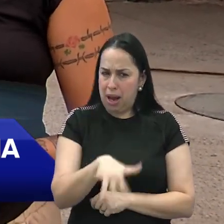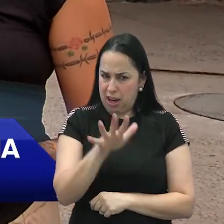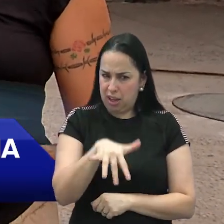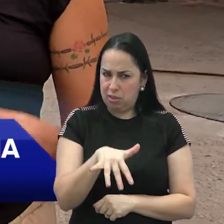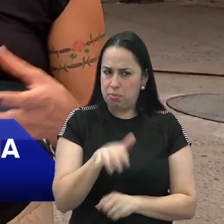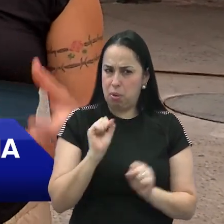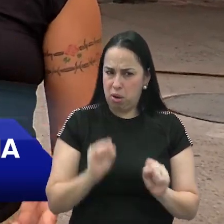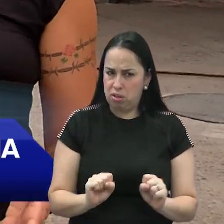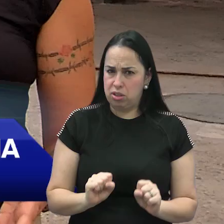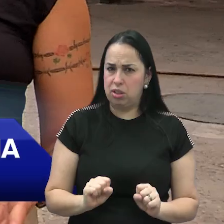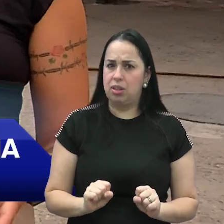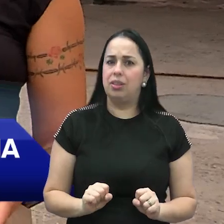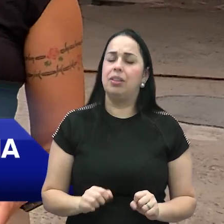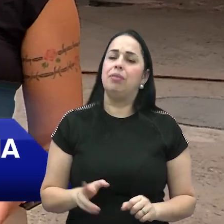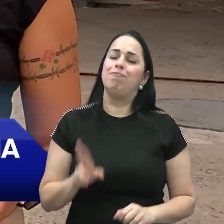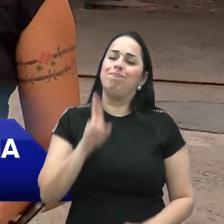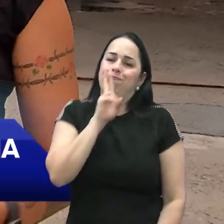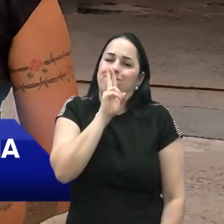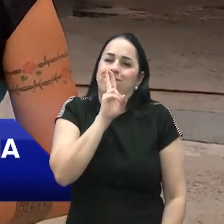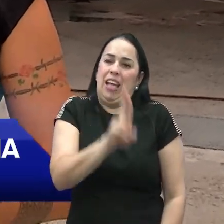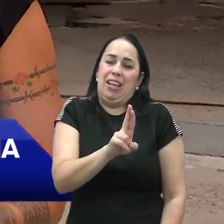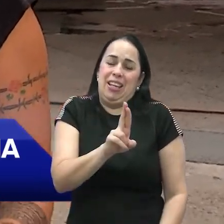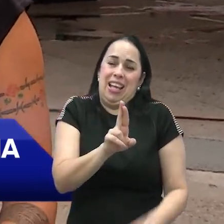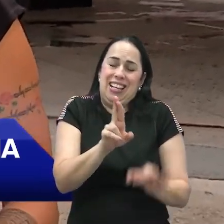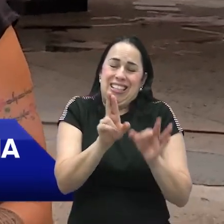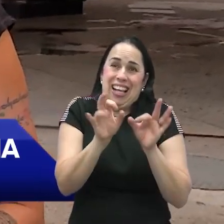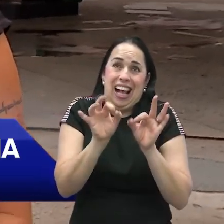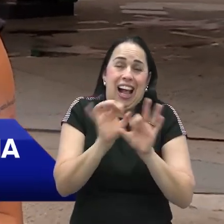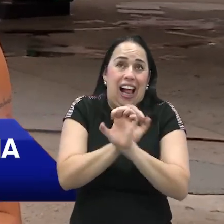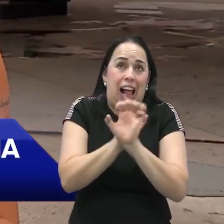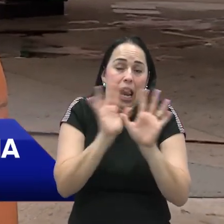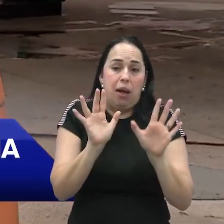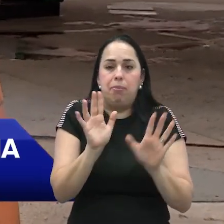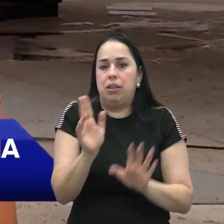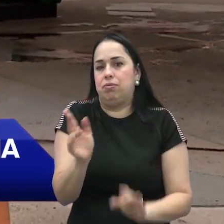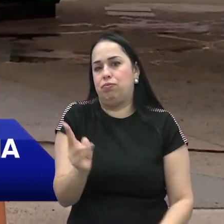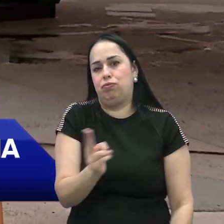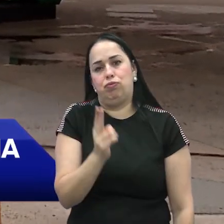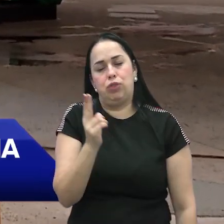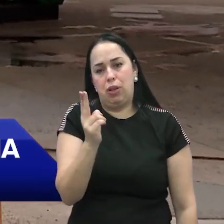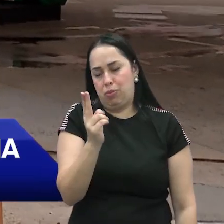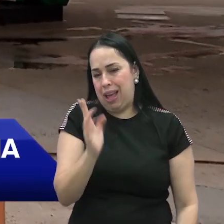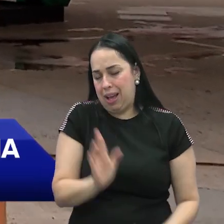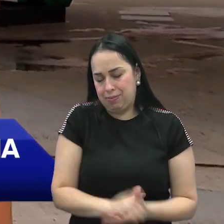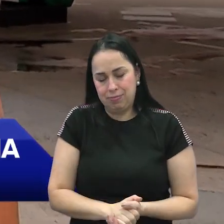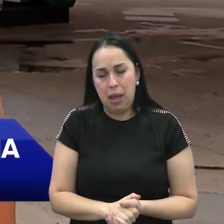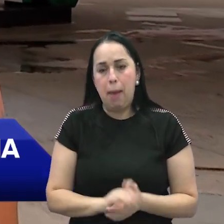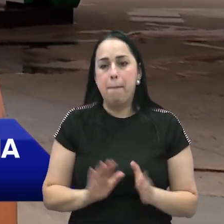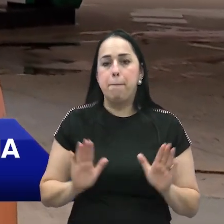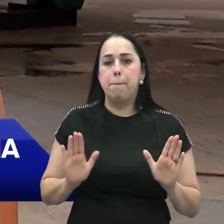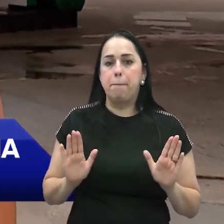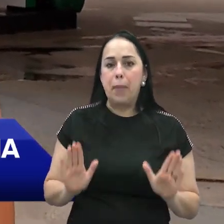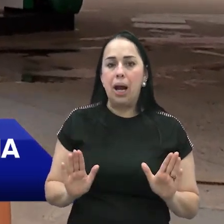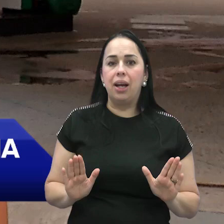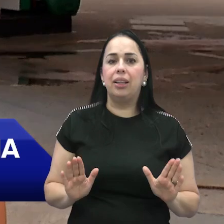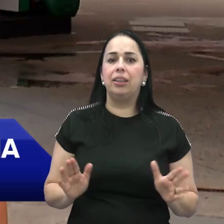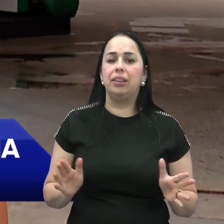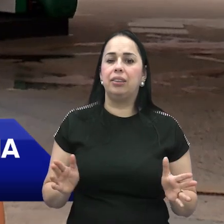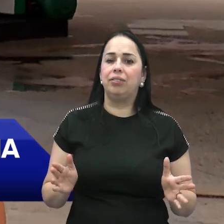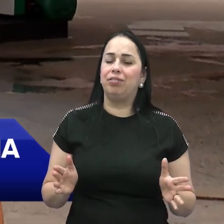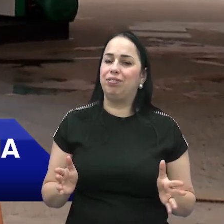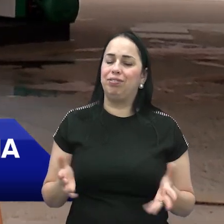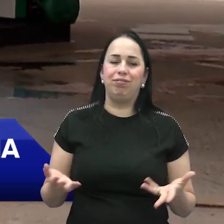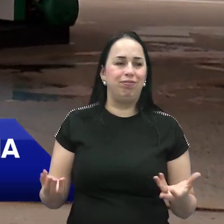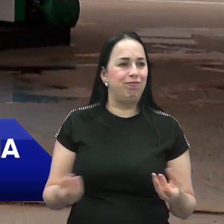gasolina? Bom, a gente gostaria de ter uma resposta muito clara, direta, um grande sim para essa pergunta. Todos nós gostaríamos.